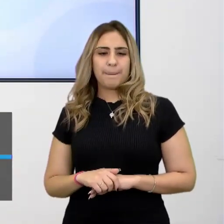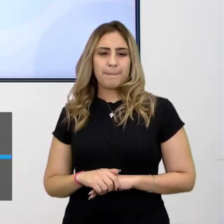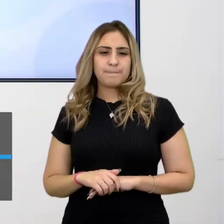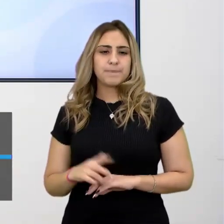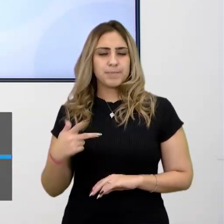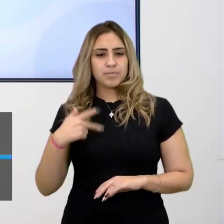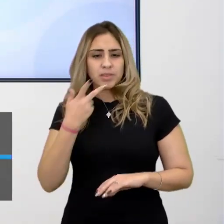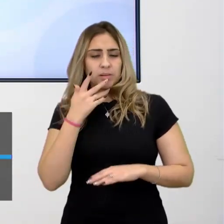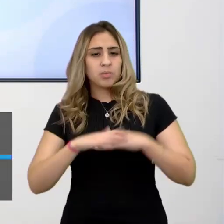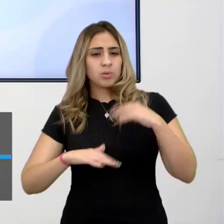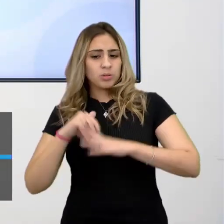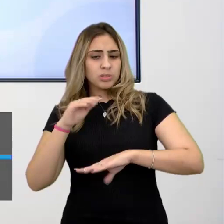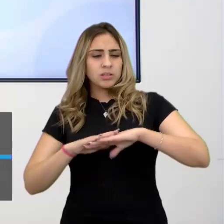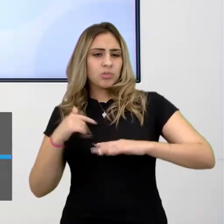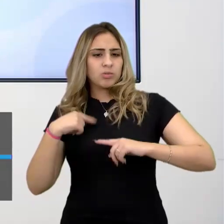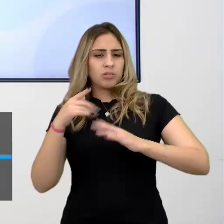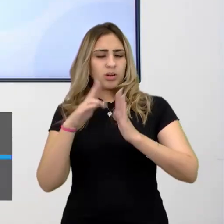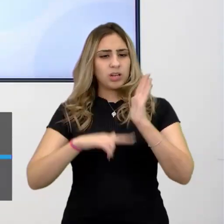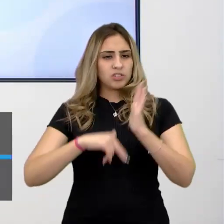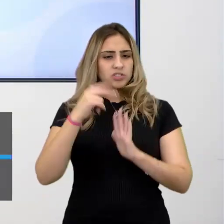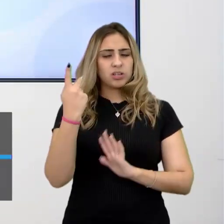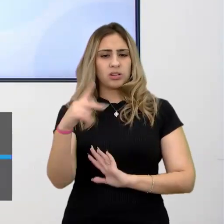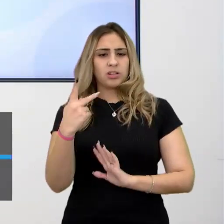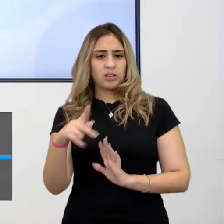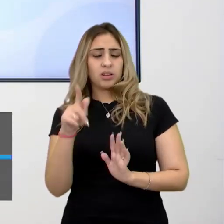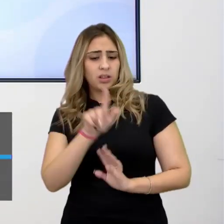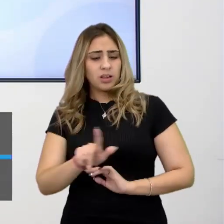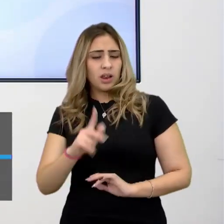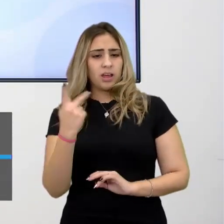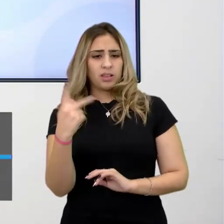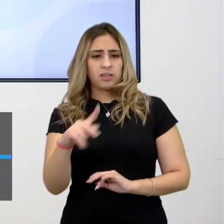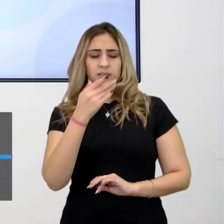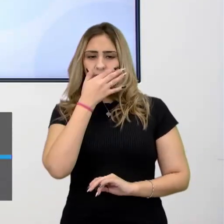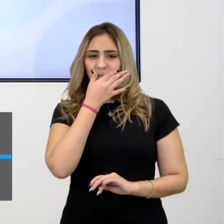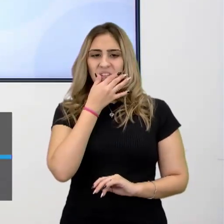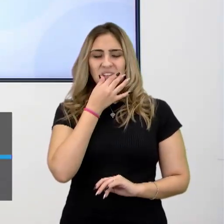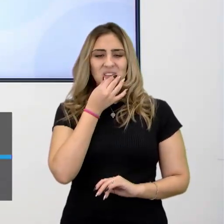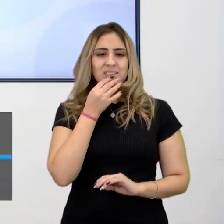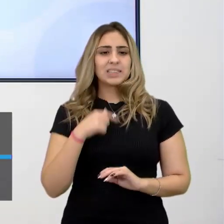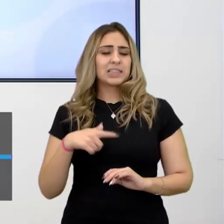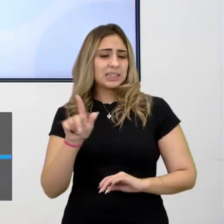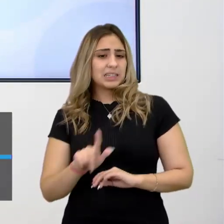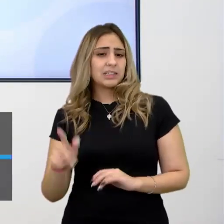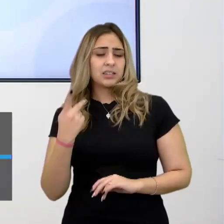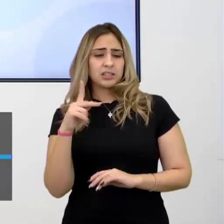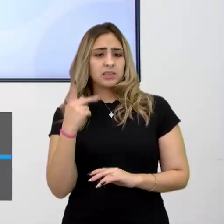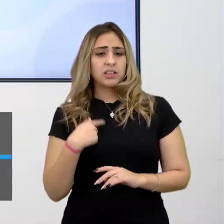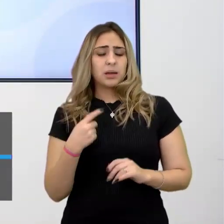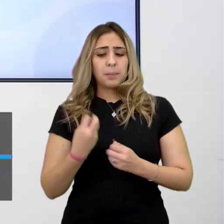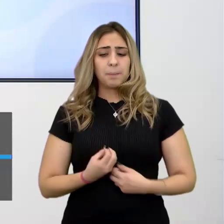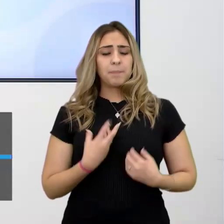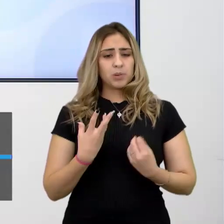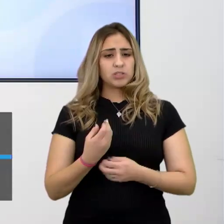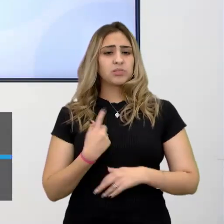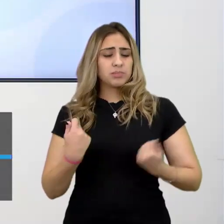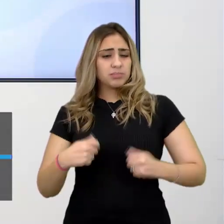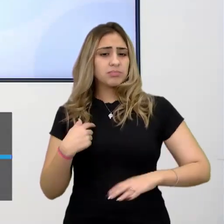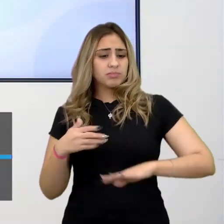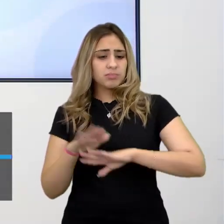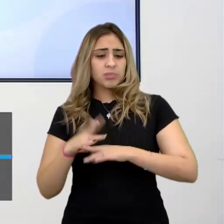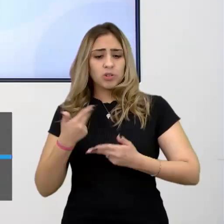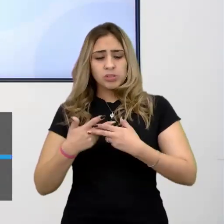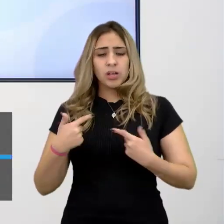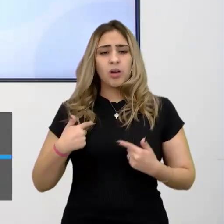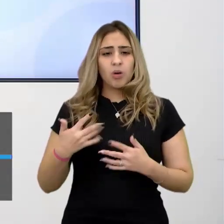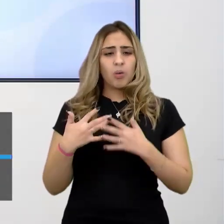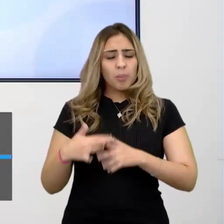da produção artística dele, a produção literária dele, ele acreditava que a literatura, a poesia tinha que ser uma estrada